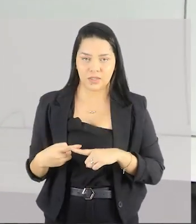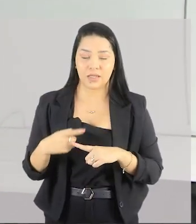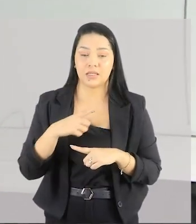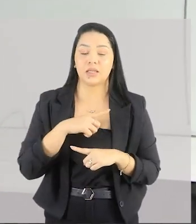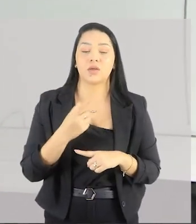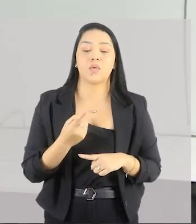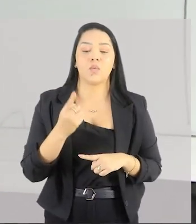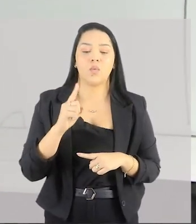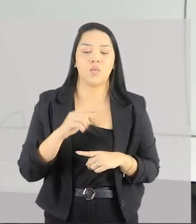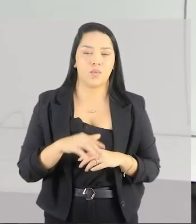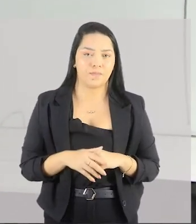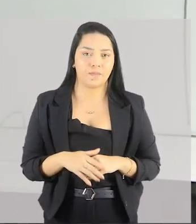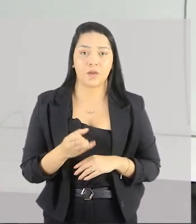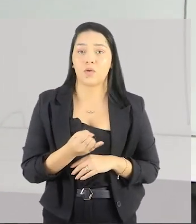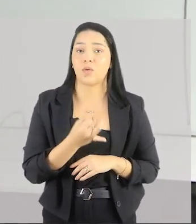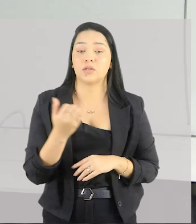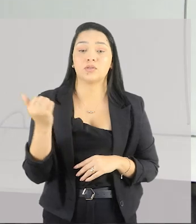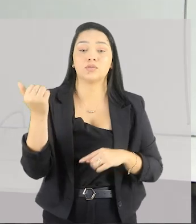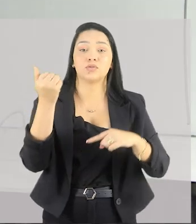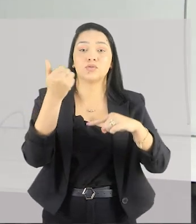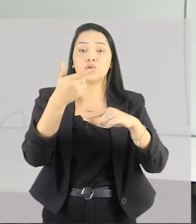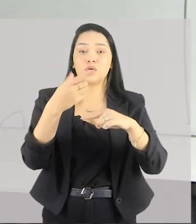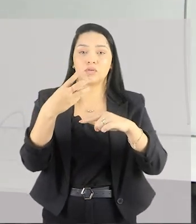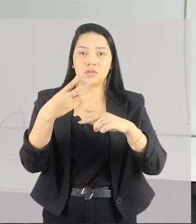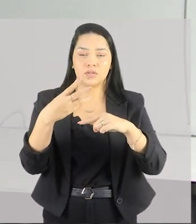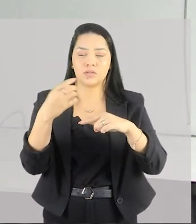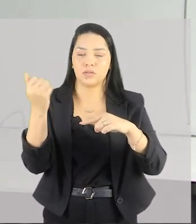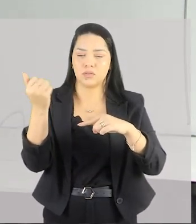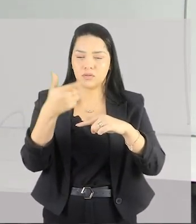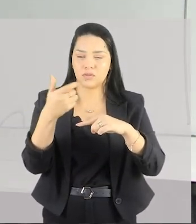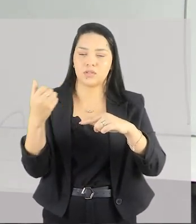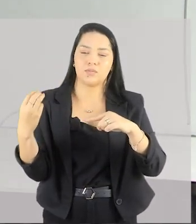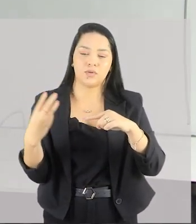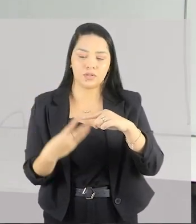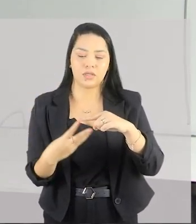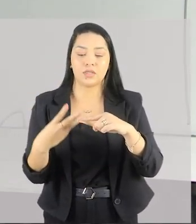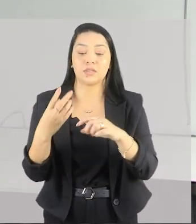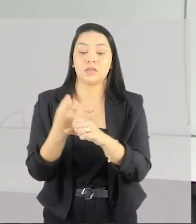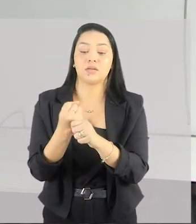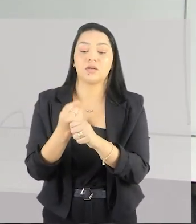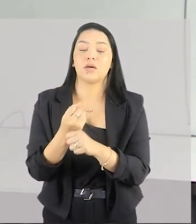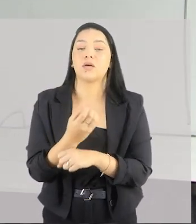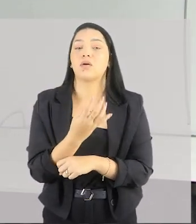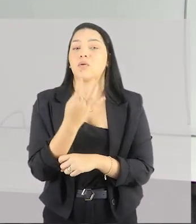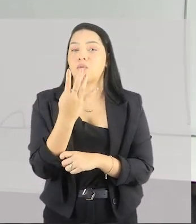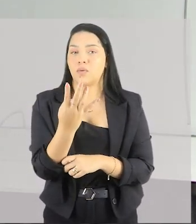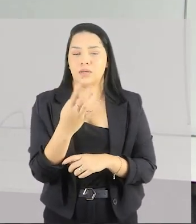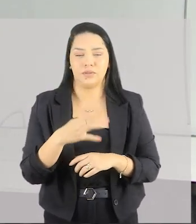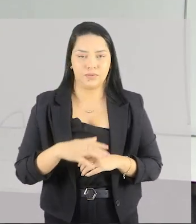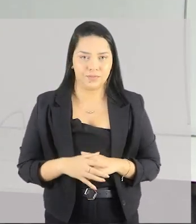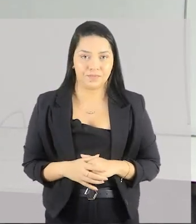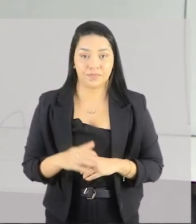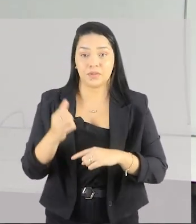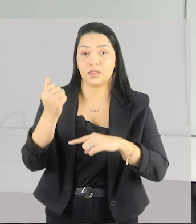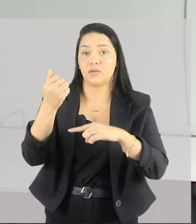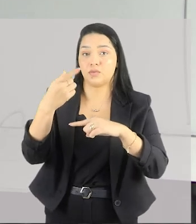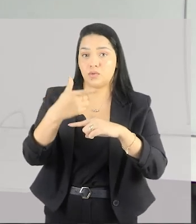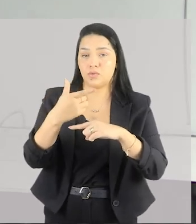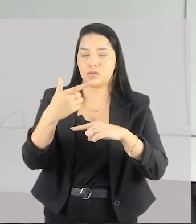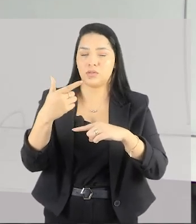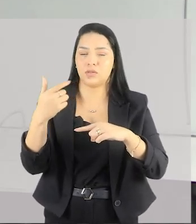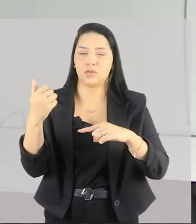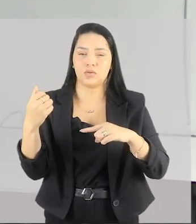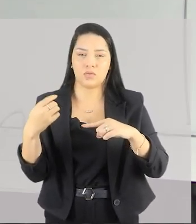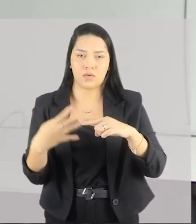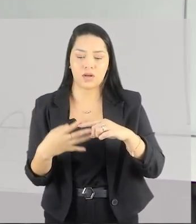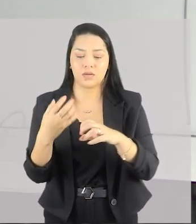1, tá? Então, vai ficar 12 por 3. 12 dividido por 3, 4. Então, 12 com 4 vai dar o